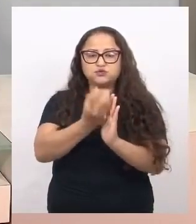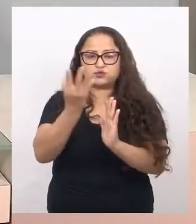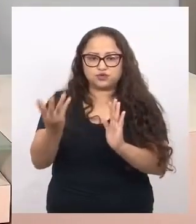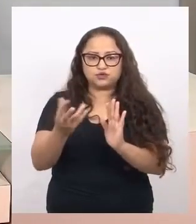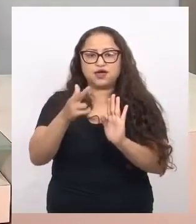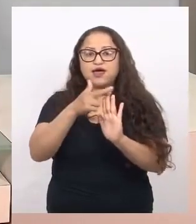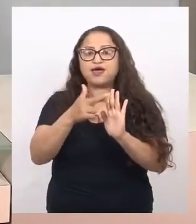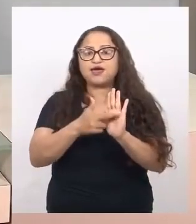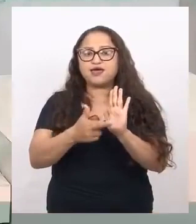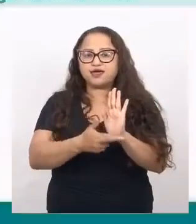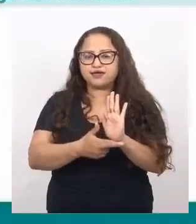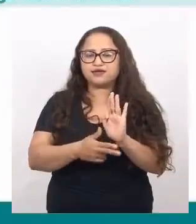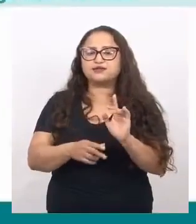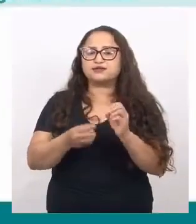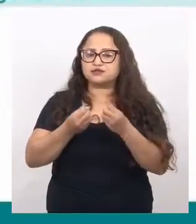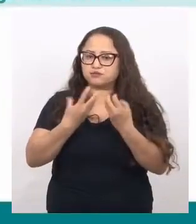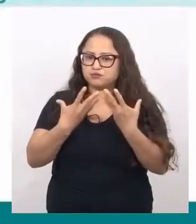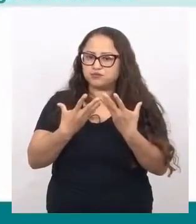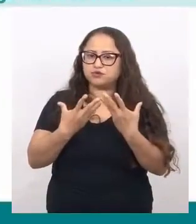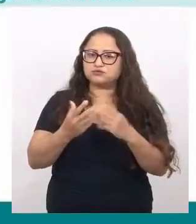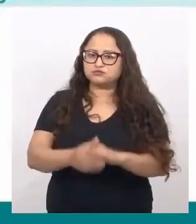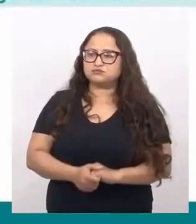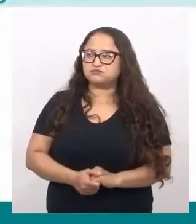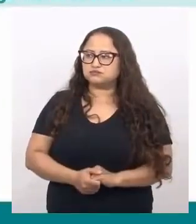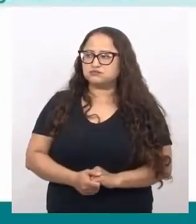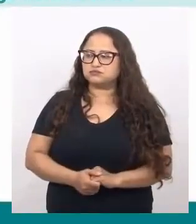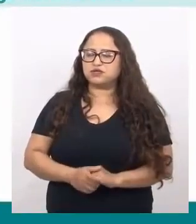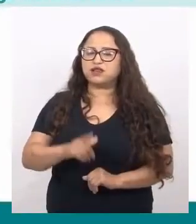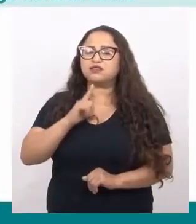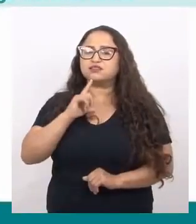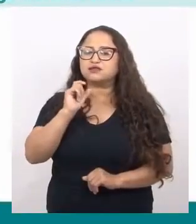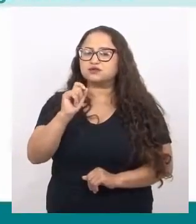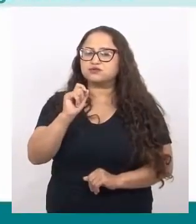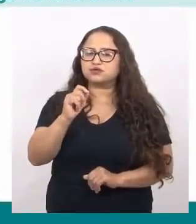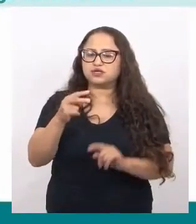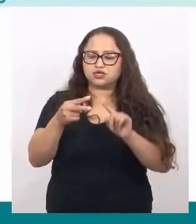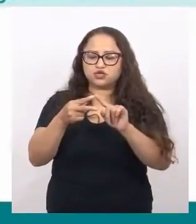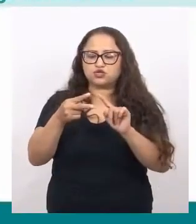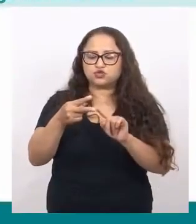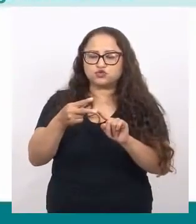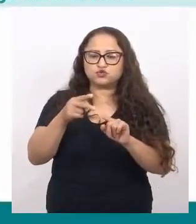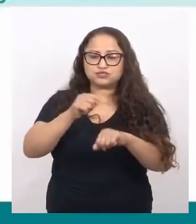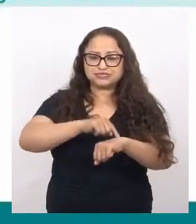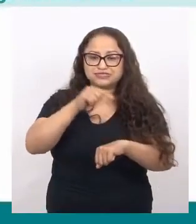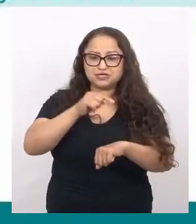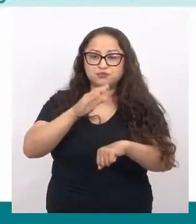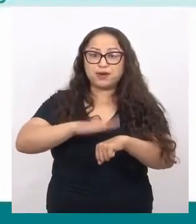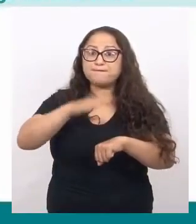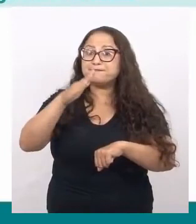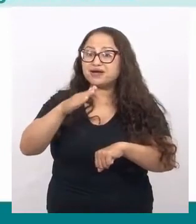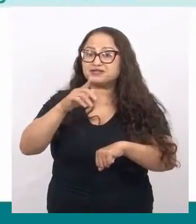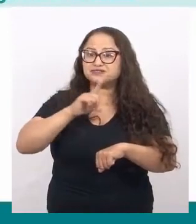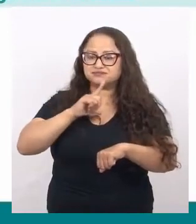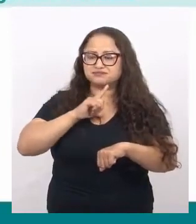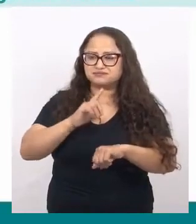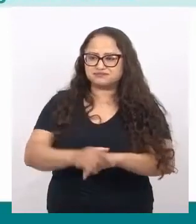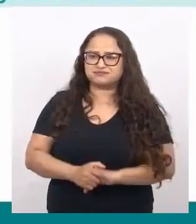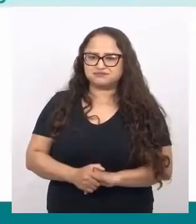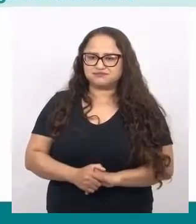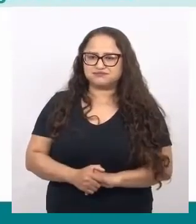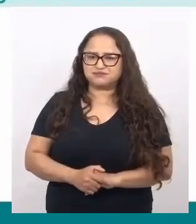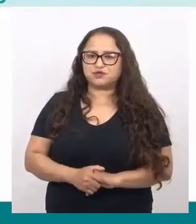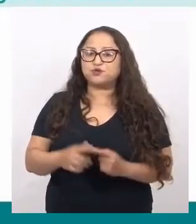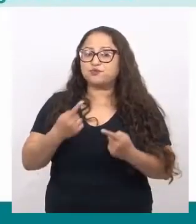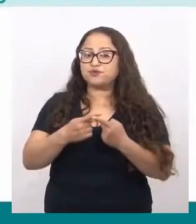que se der para colocar na tela seria ótimo, ela terá 2 tempos de estudo adicionais, porque ela pegou 5